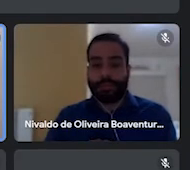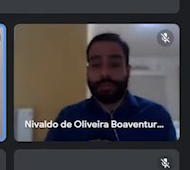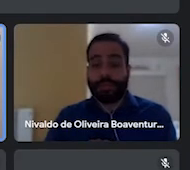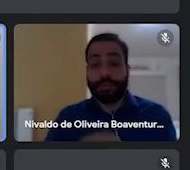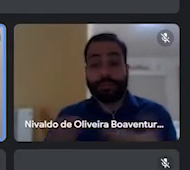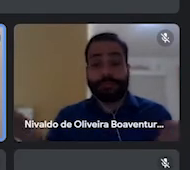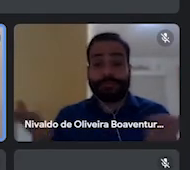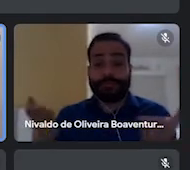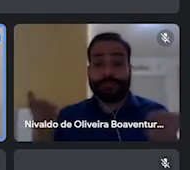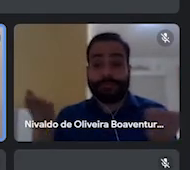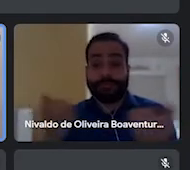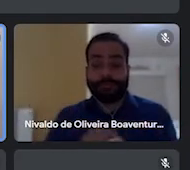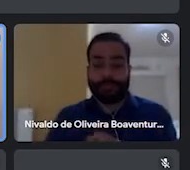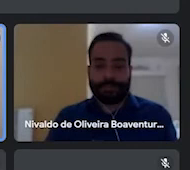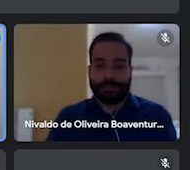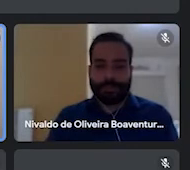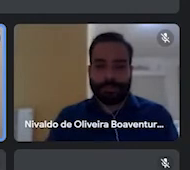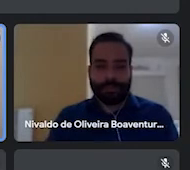Pessoal?